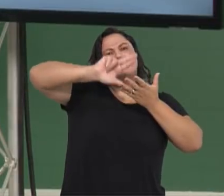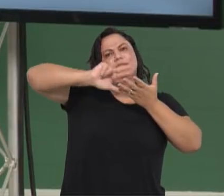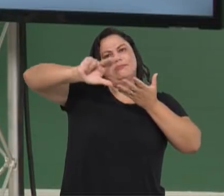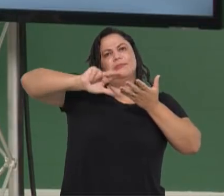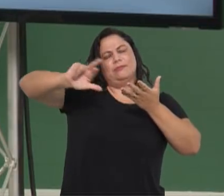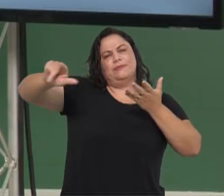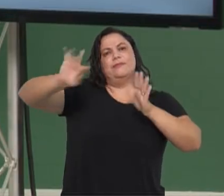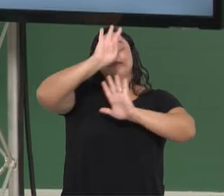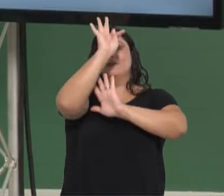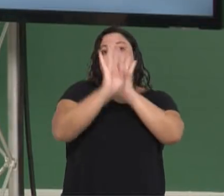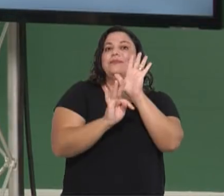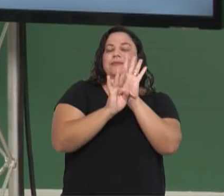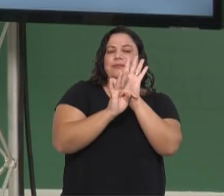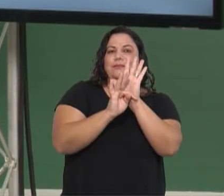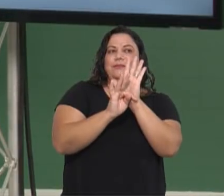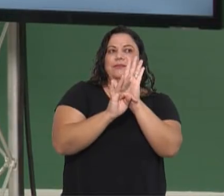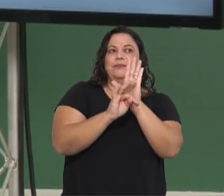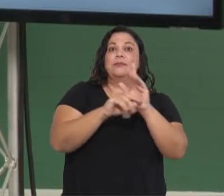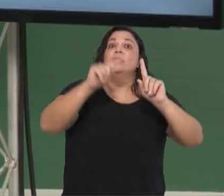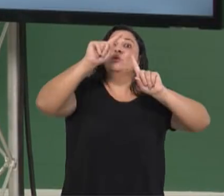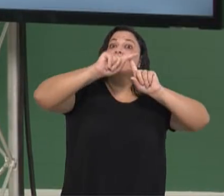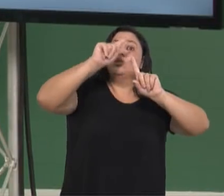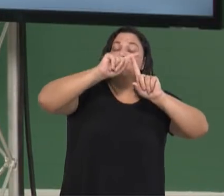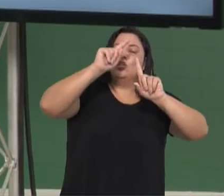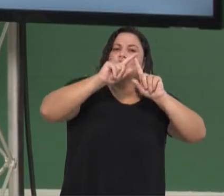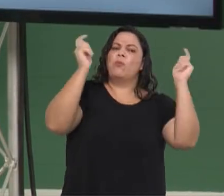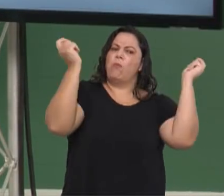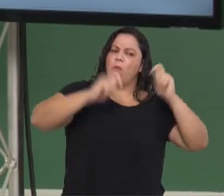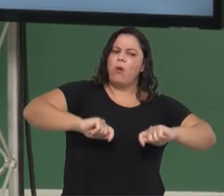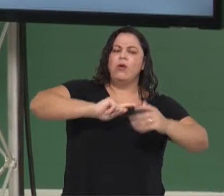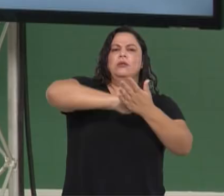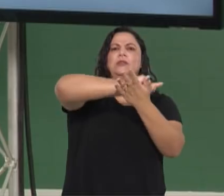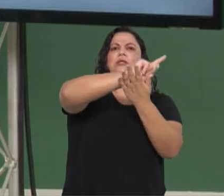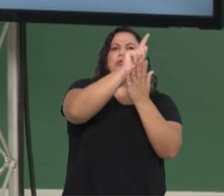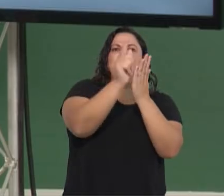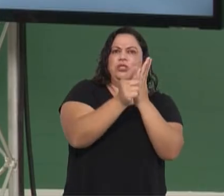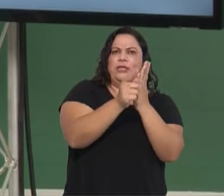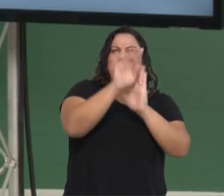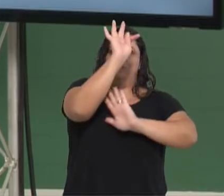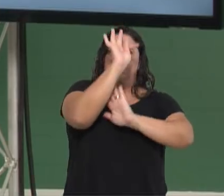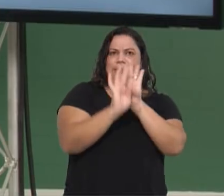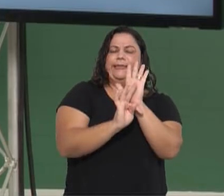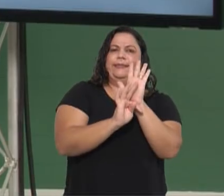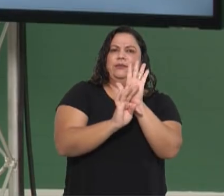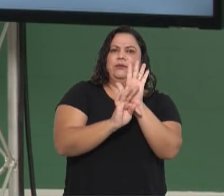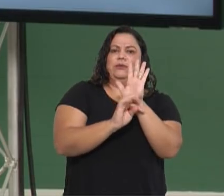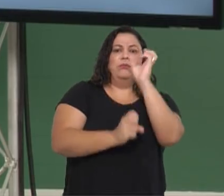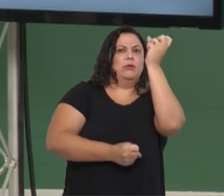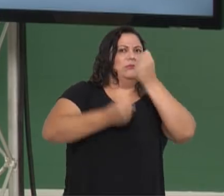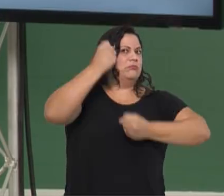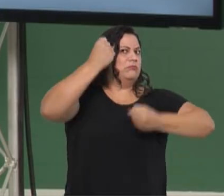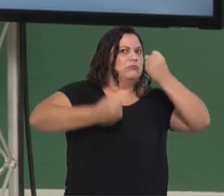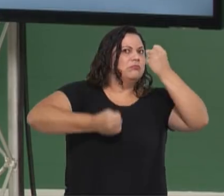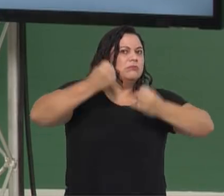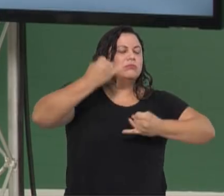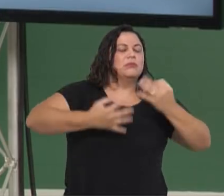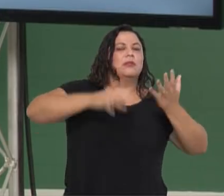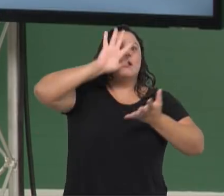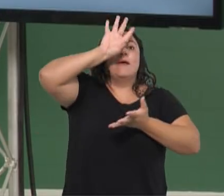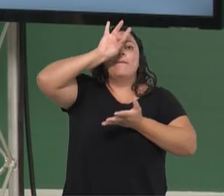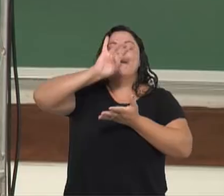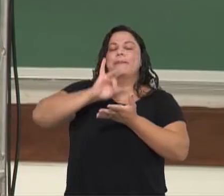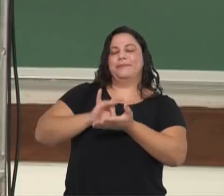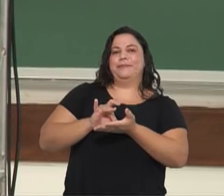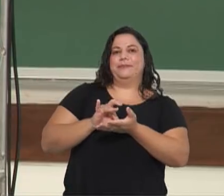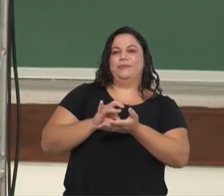tipos de textos. Quando eu digo tipos, eu quero dizer gêneros textuais. para falar de uma realidade, de algo que